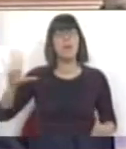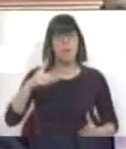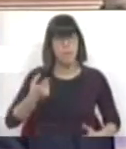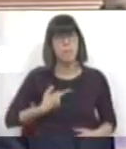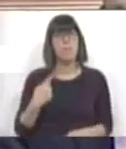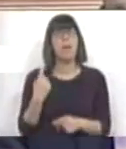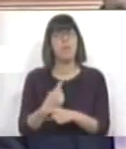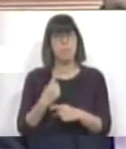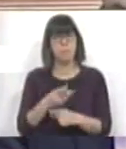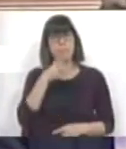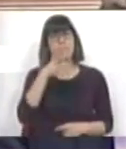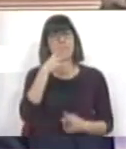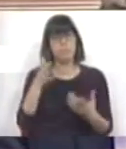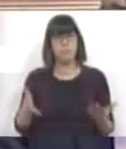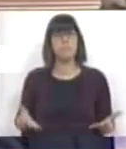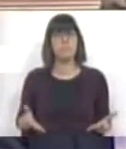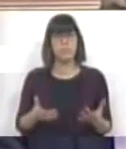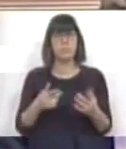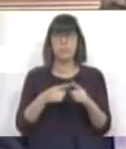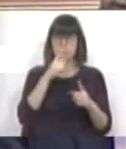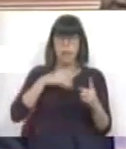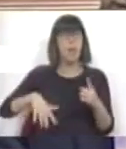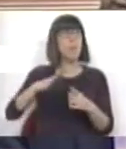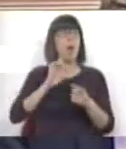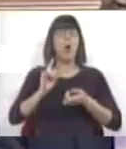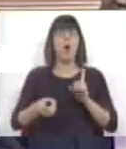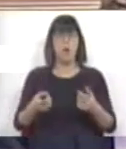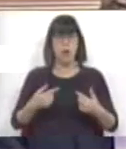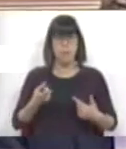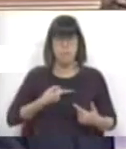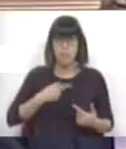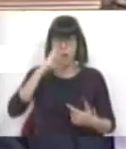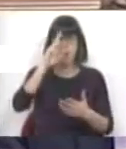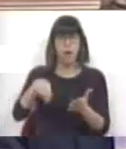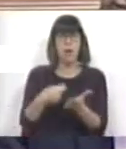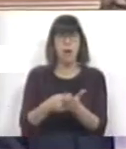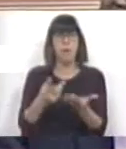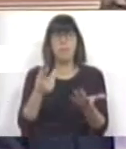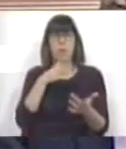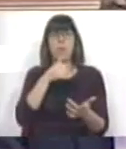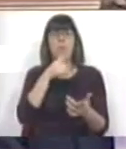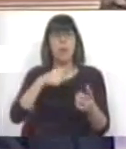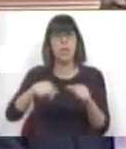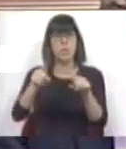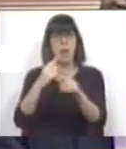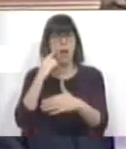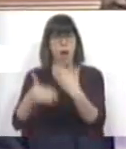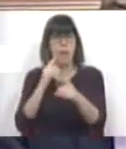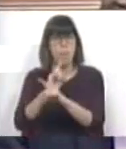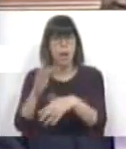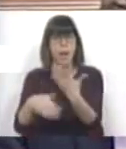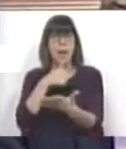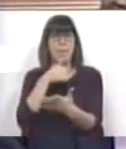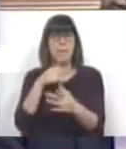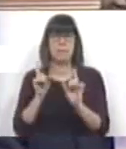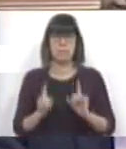devemos também levar-lhes à conta o passivo ambiental que temos de suportar para que ainda sobrevivam explorações em Portugal.